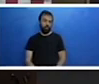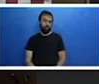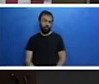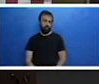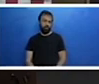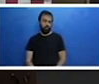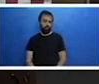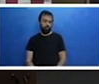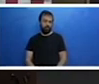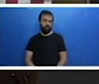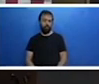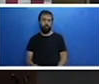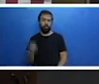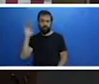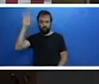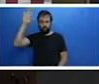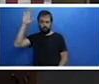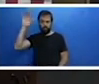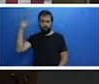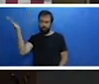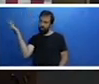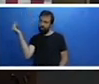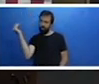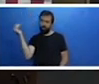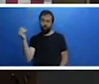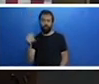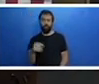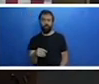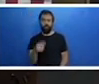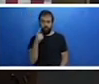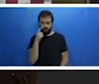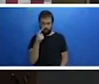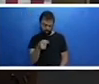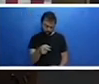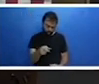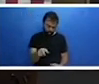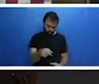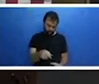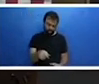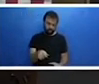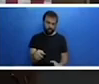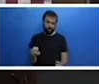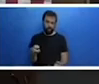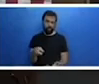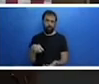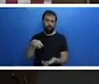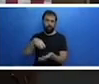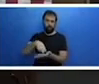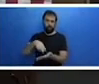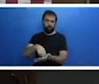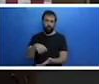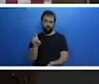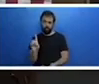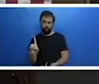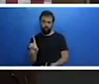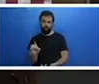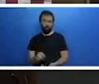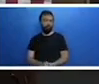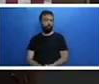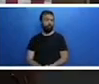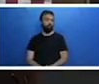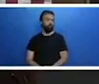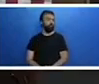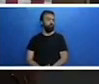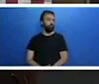erguer o braço, chamá-lo e ele vem, verifica, analisa, mostra para o jogador e segue o